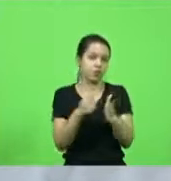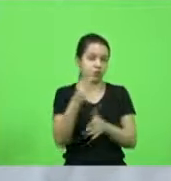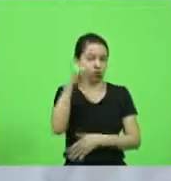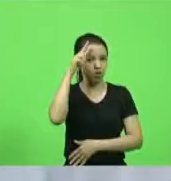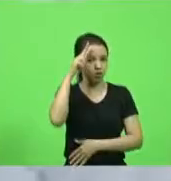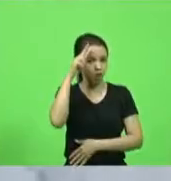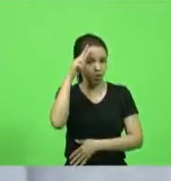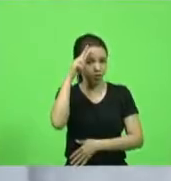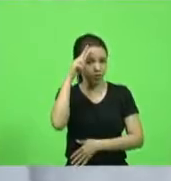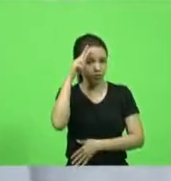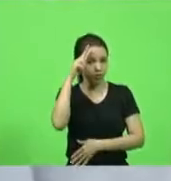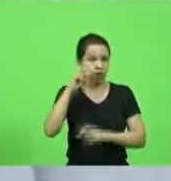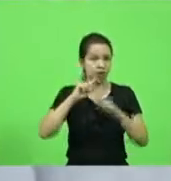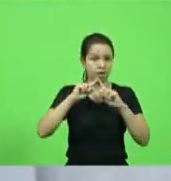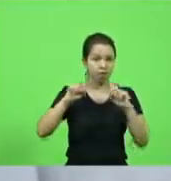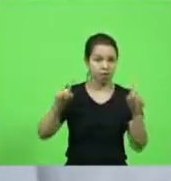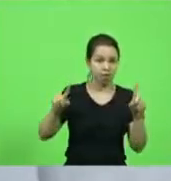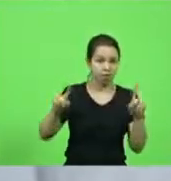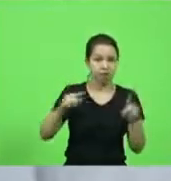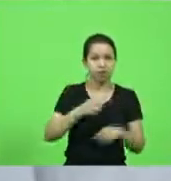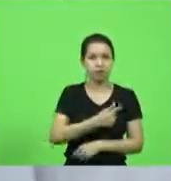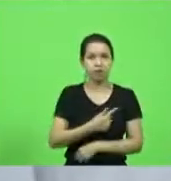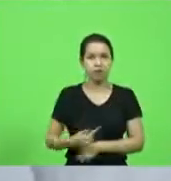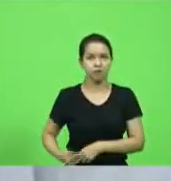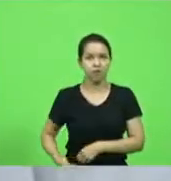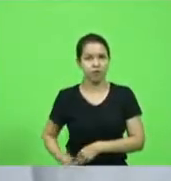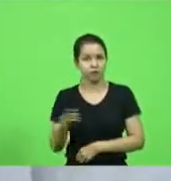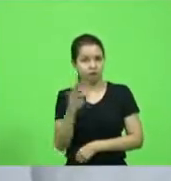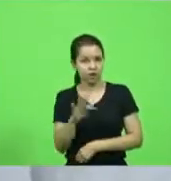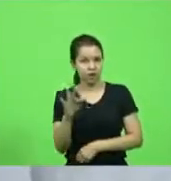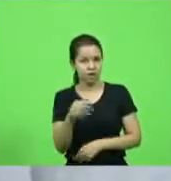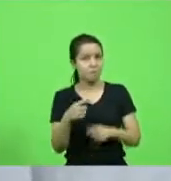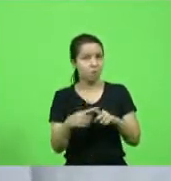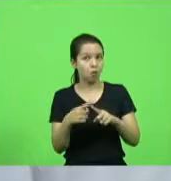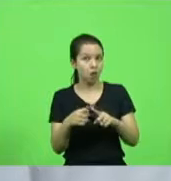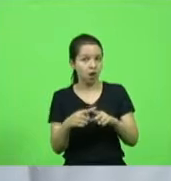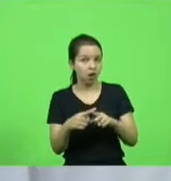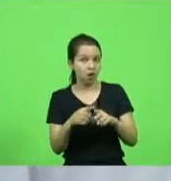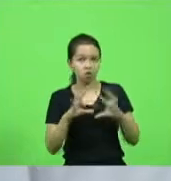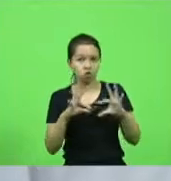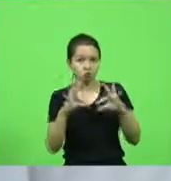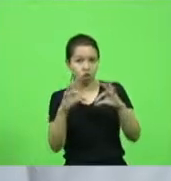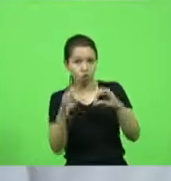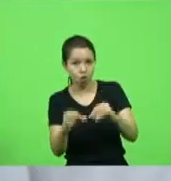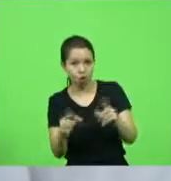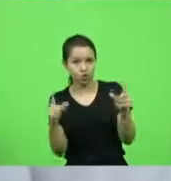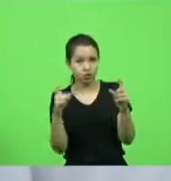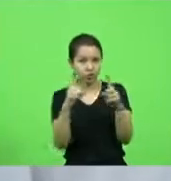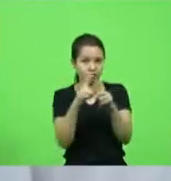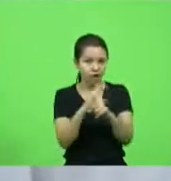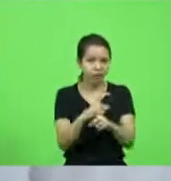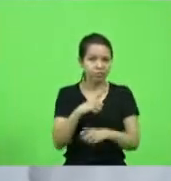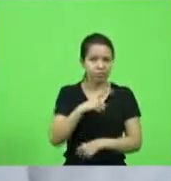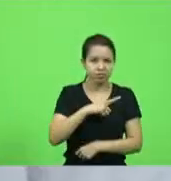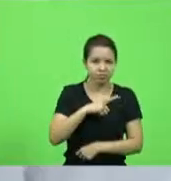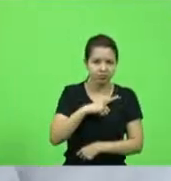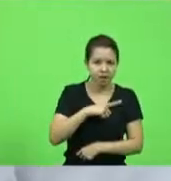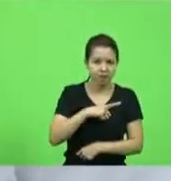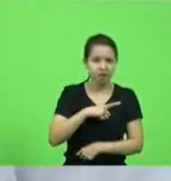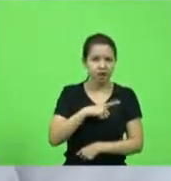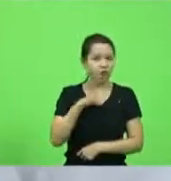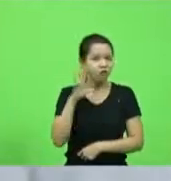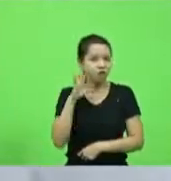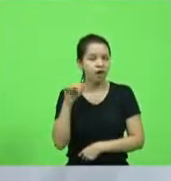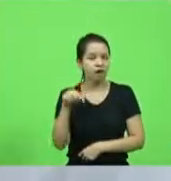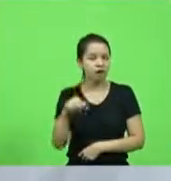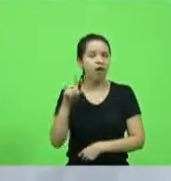governo federal, né? Porque todas as dificuldades que nós temos e que ouvimos aqui é culpa tudo